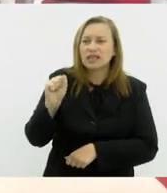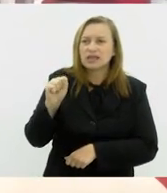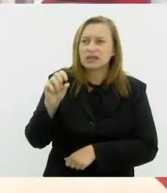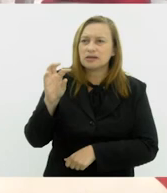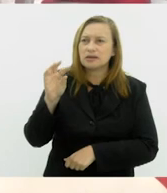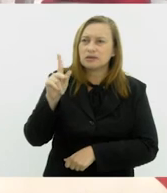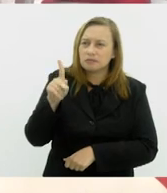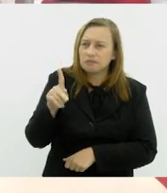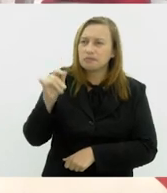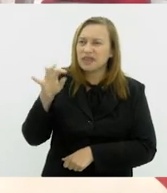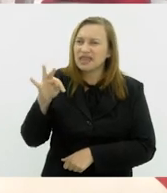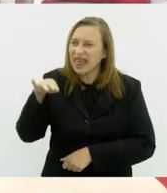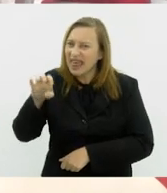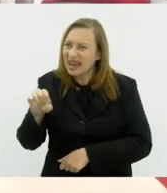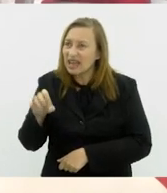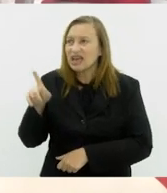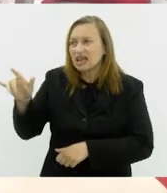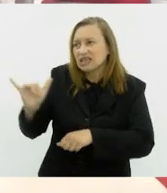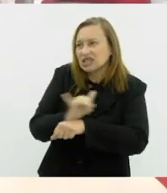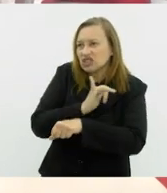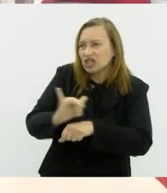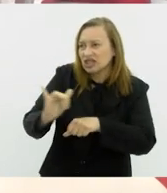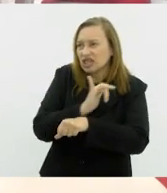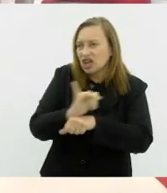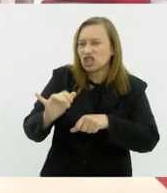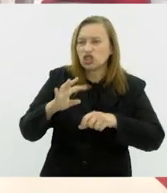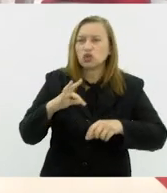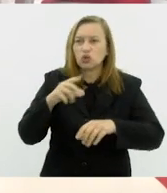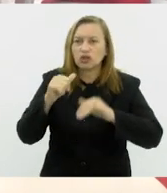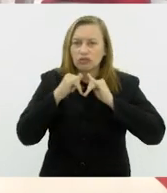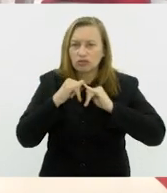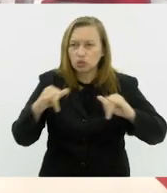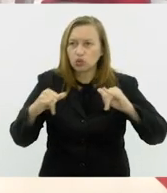ouviu essas medidas que ele anunciou. Né? O senhor